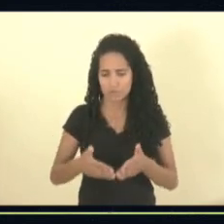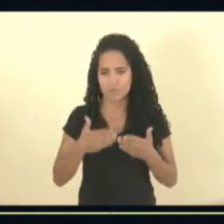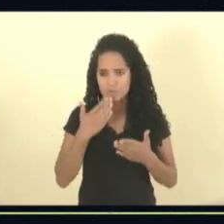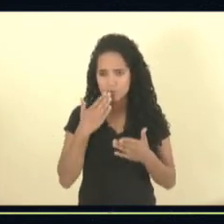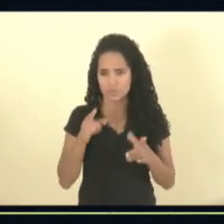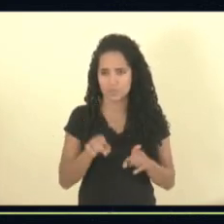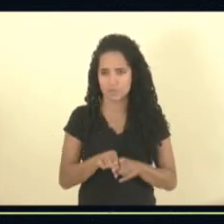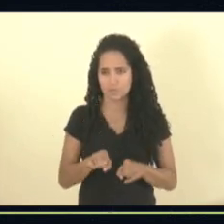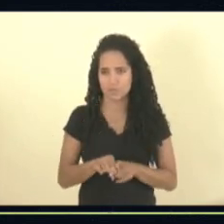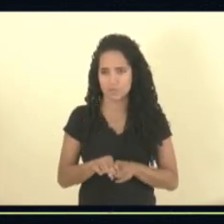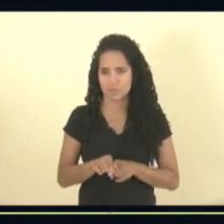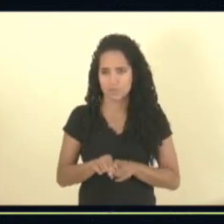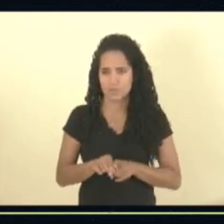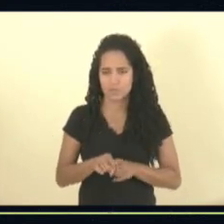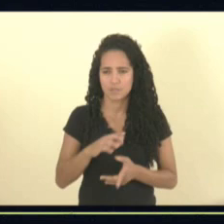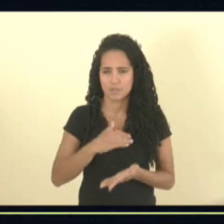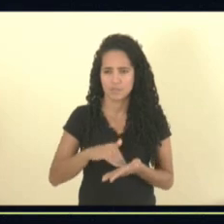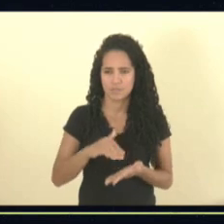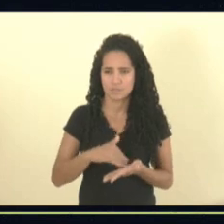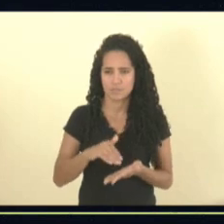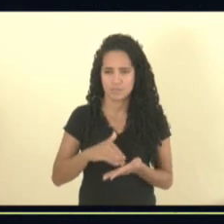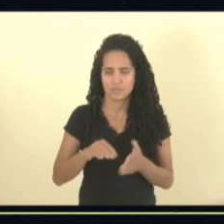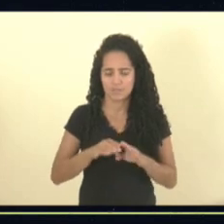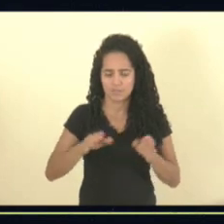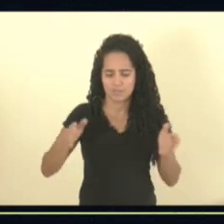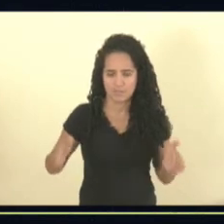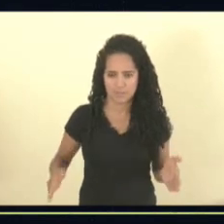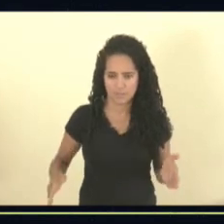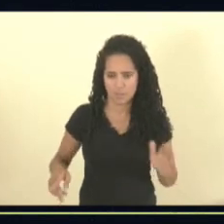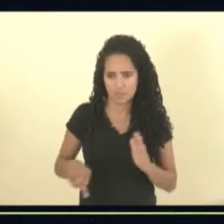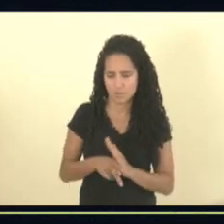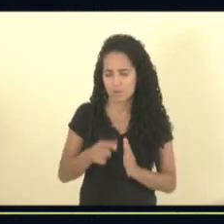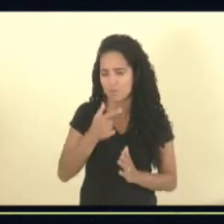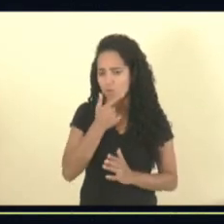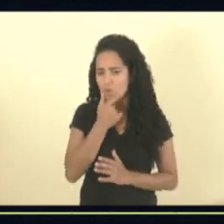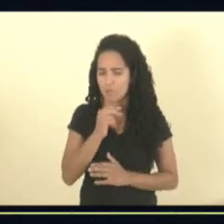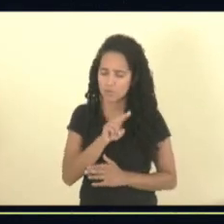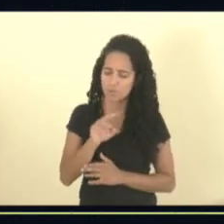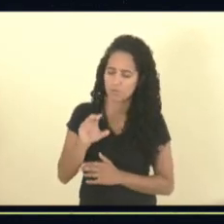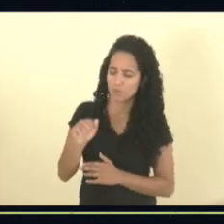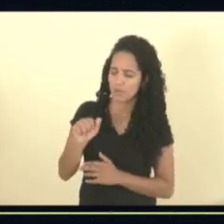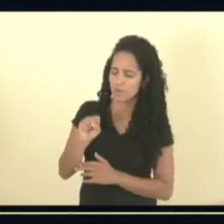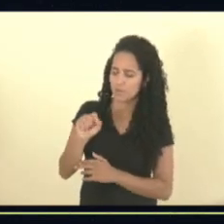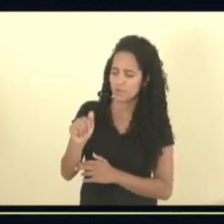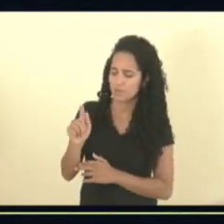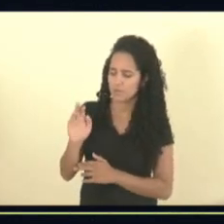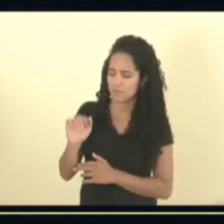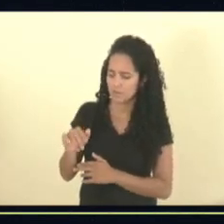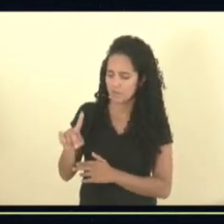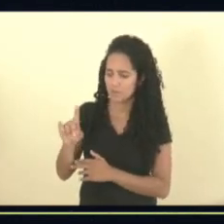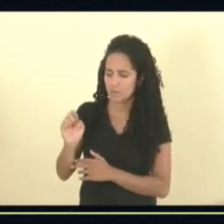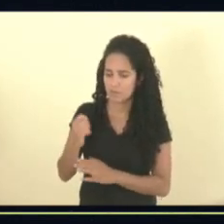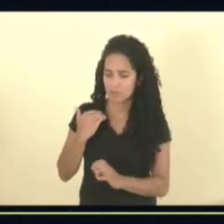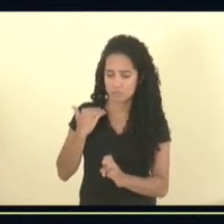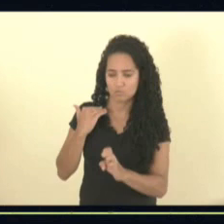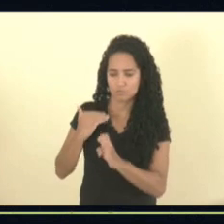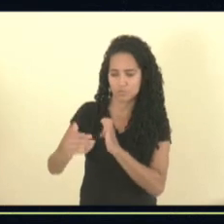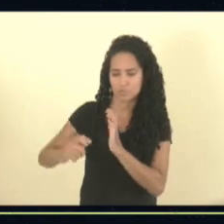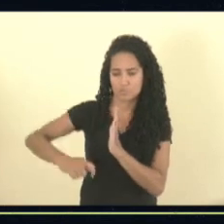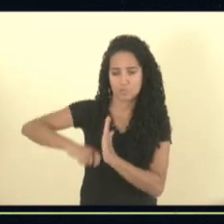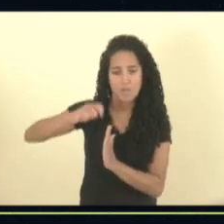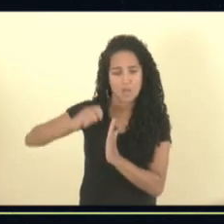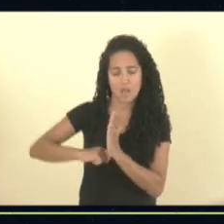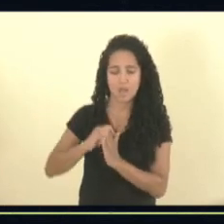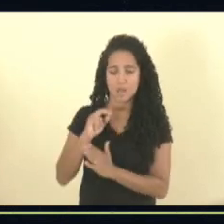ao nosso secretário-geral da mesa, Casa Grande, que possa encaminhar imediatamente o autógrafo para